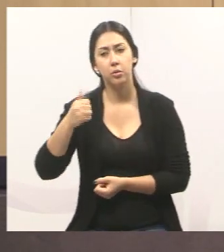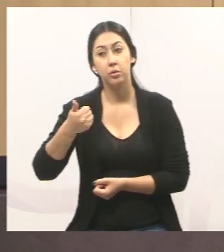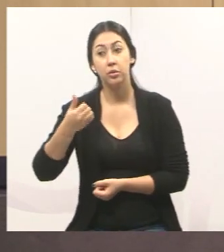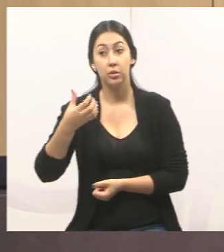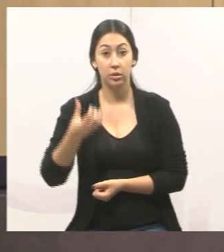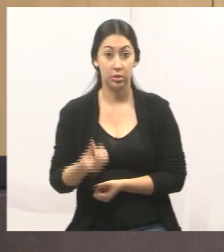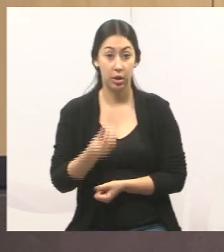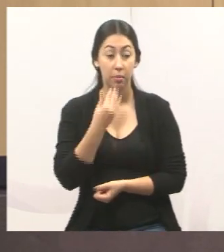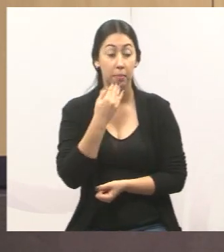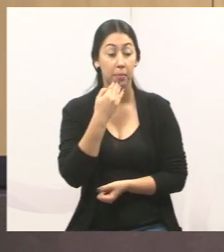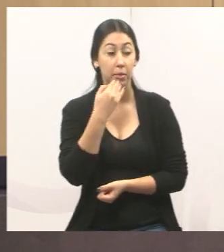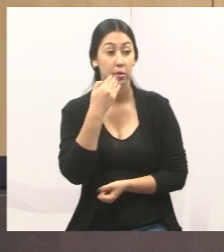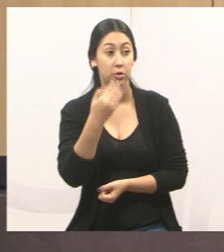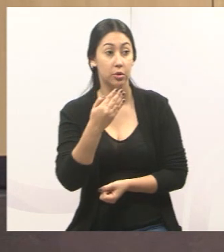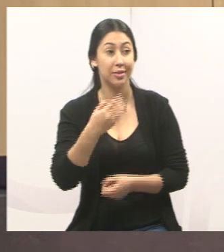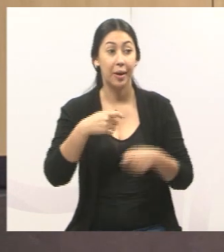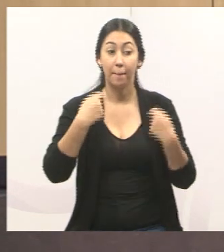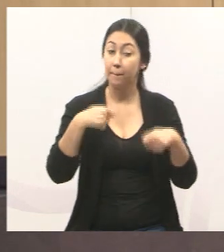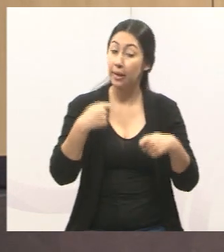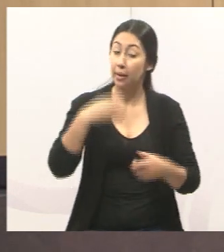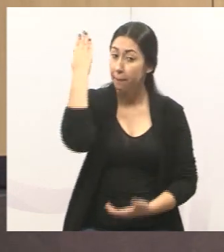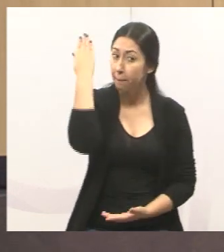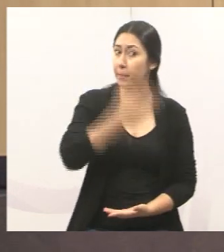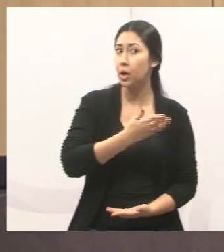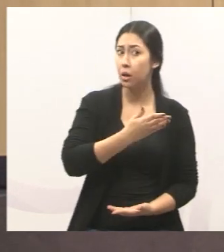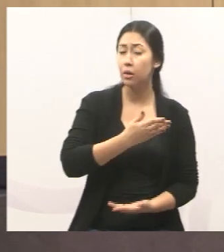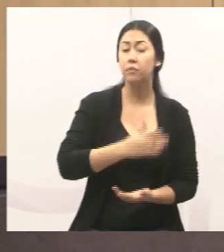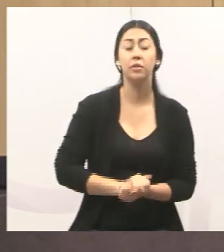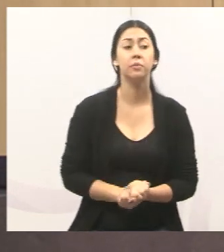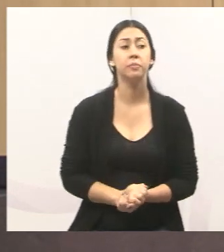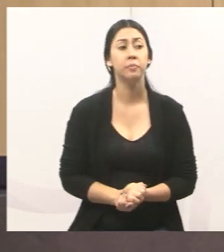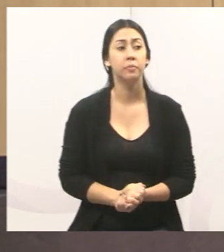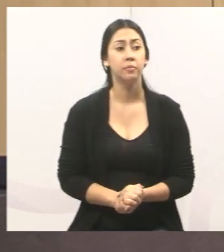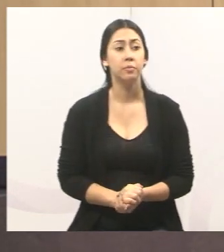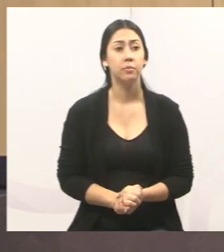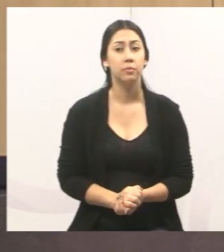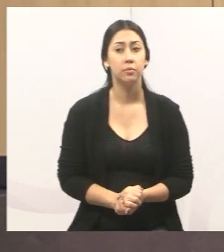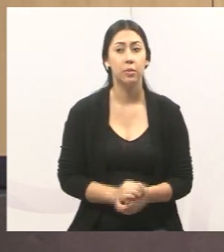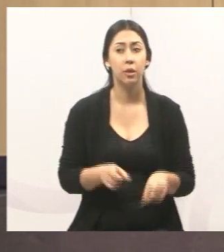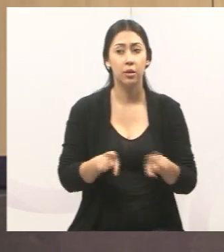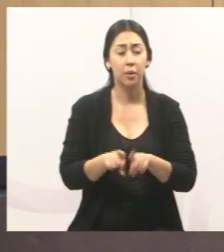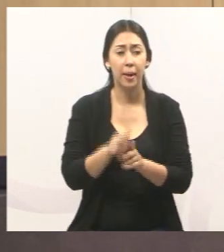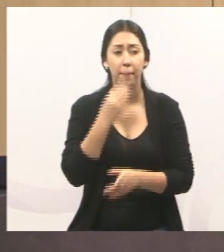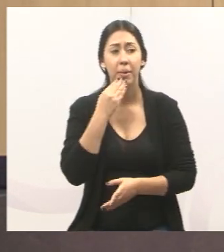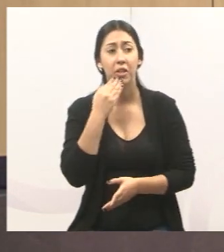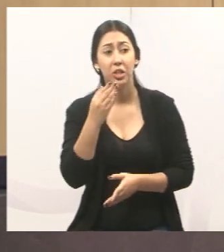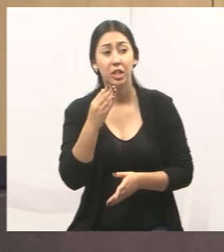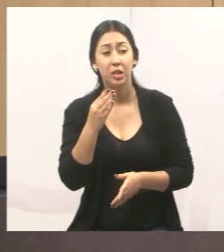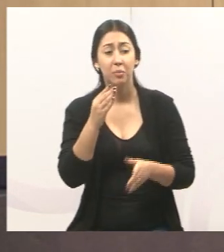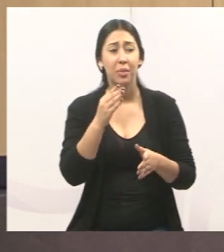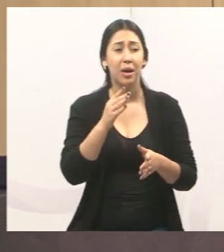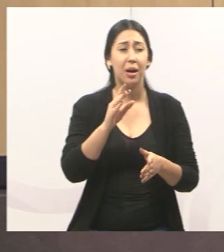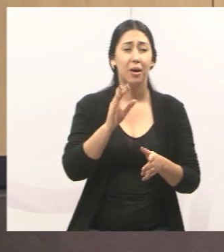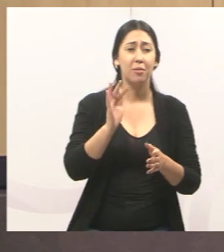para a produção de prova pericial, preclusão, indeferimento, adiamento em virtude da